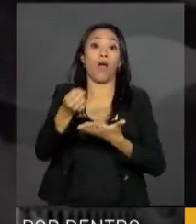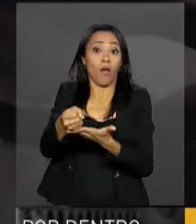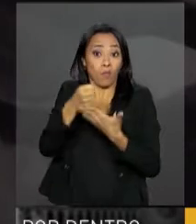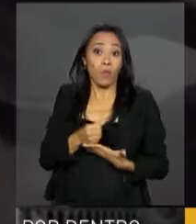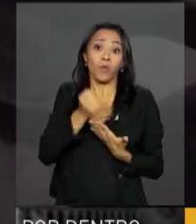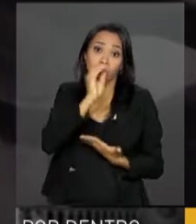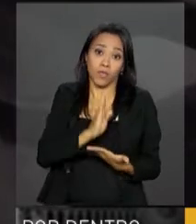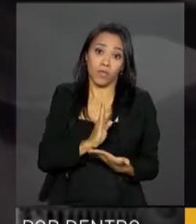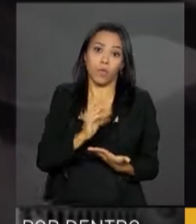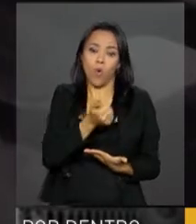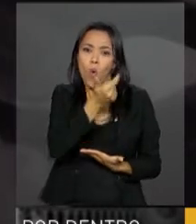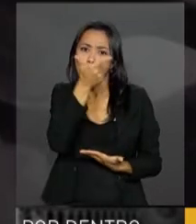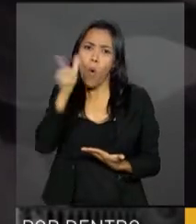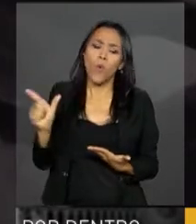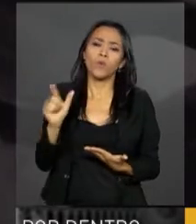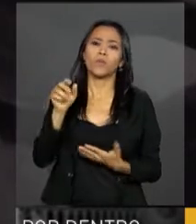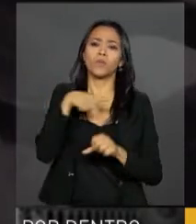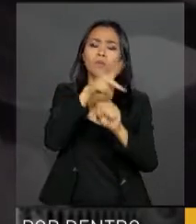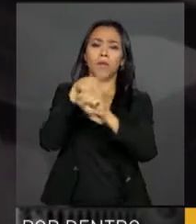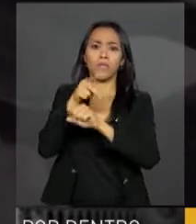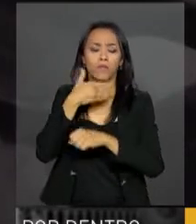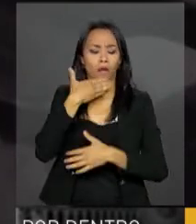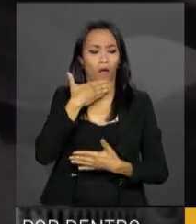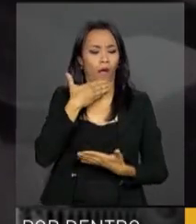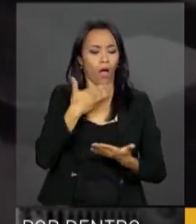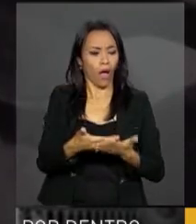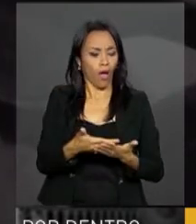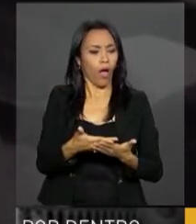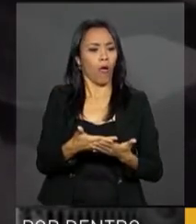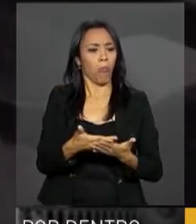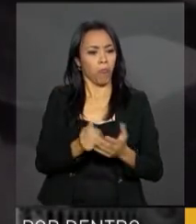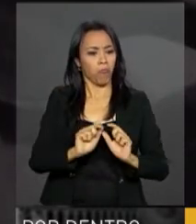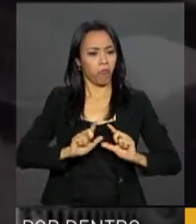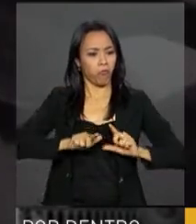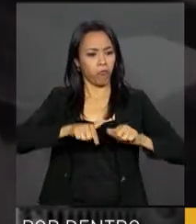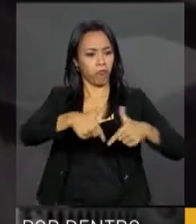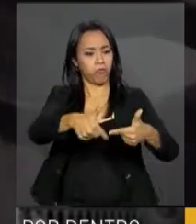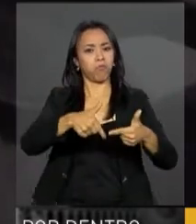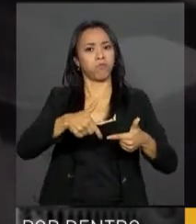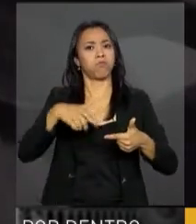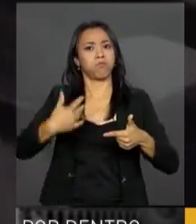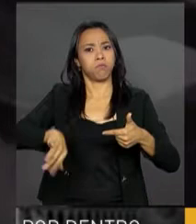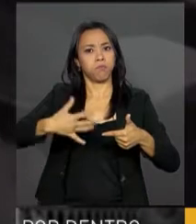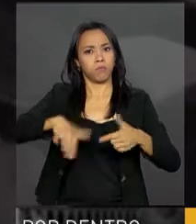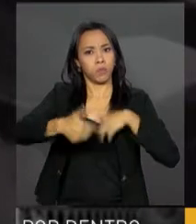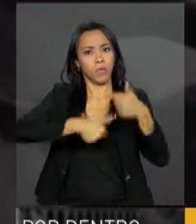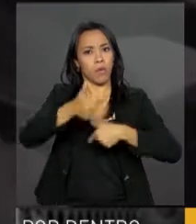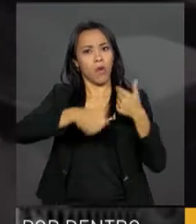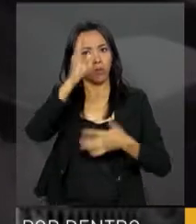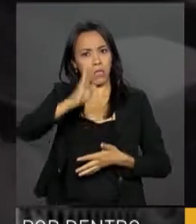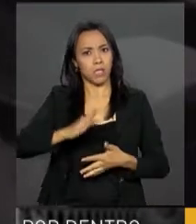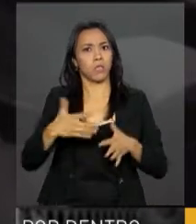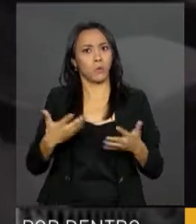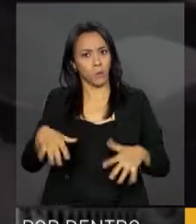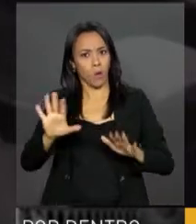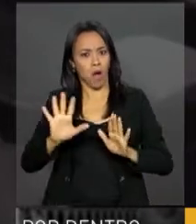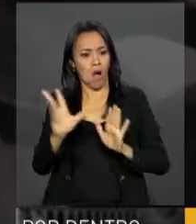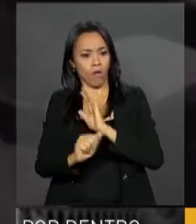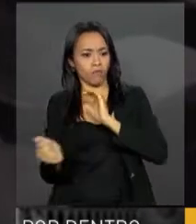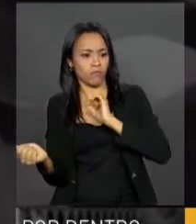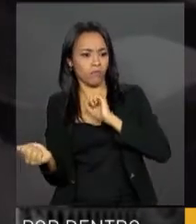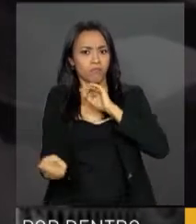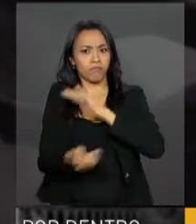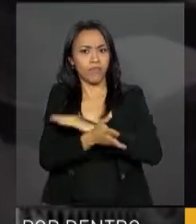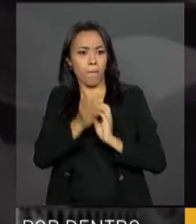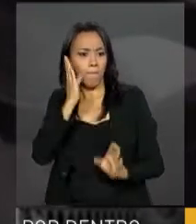ficam surpresos com a força do trabalho brasileiro, com a eficácia do trabalho brasileiro. Saber que 120